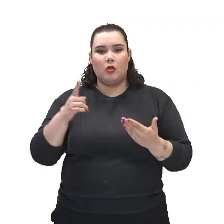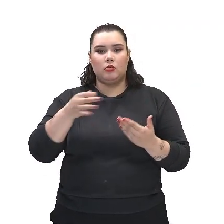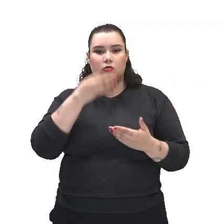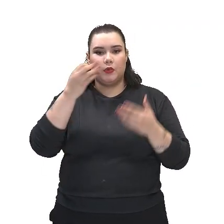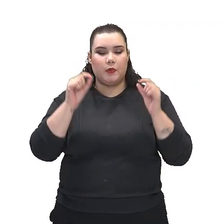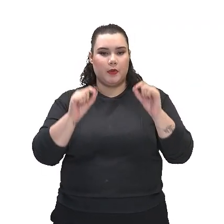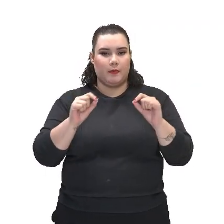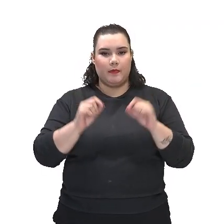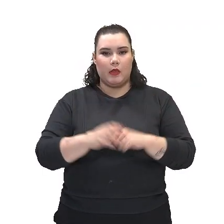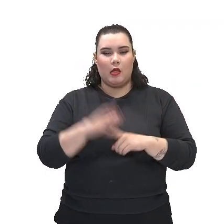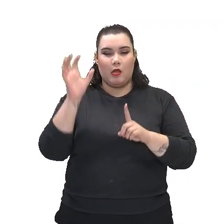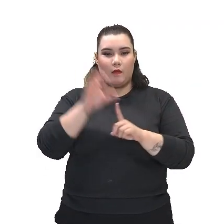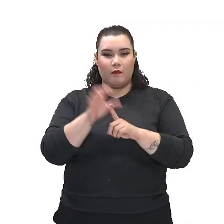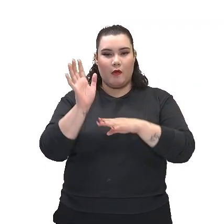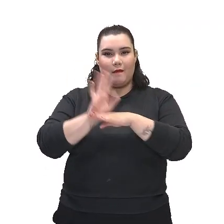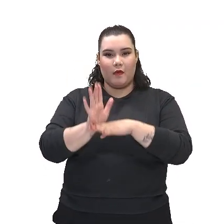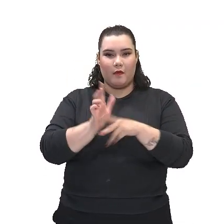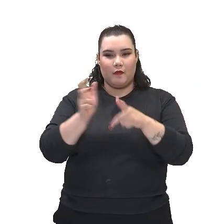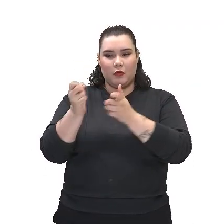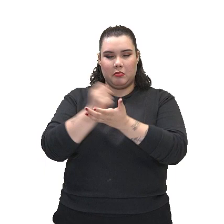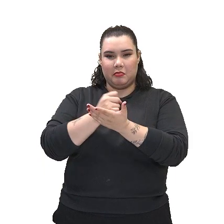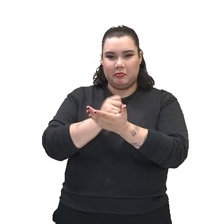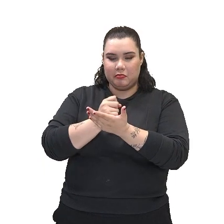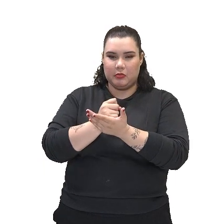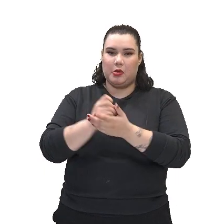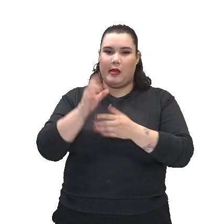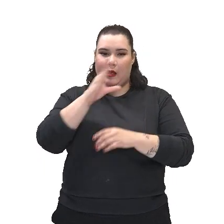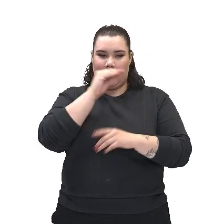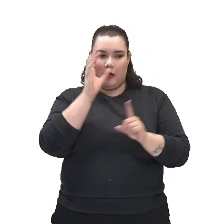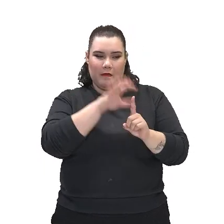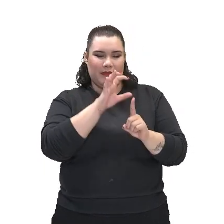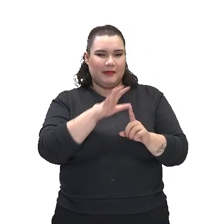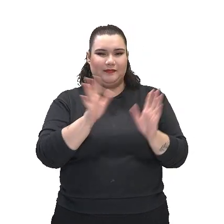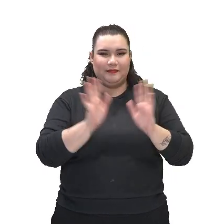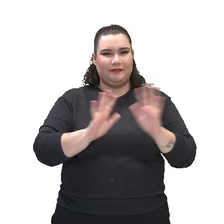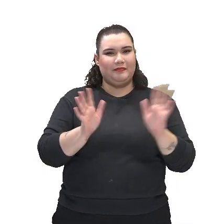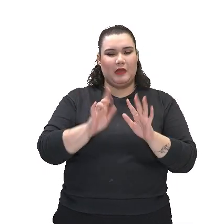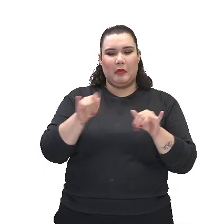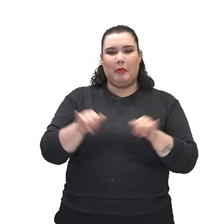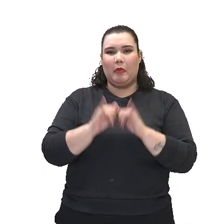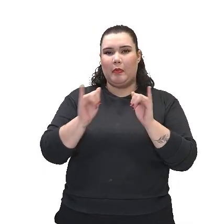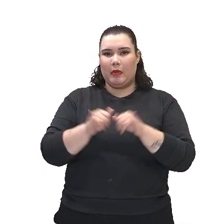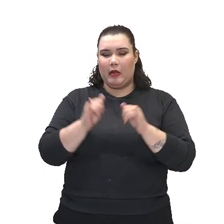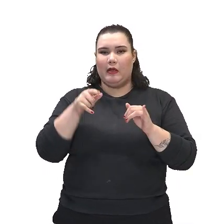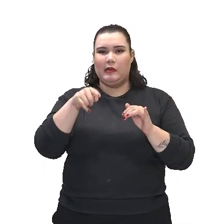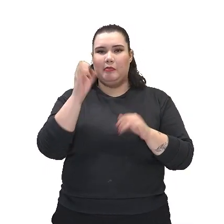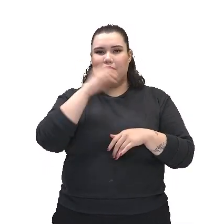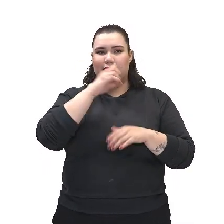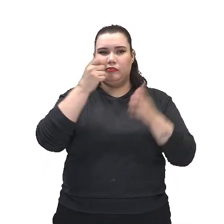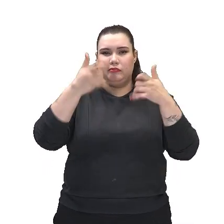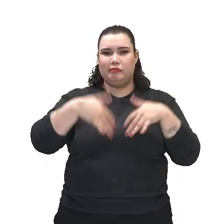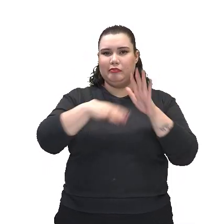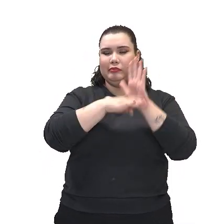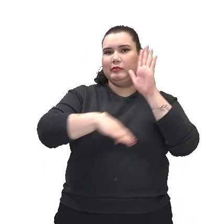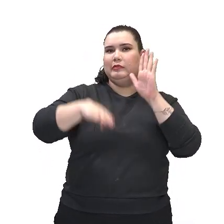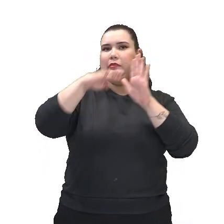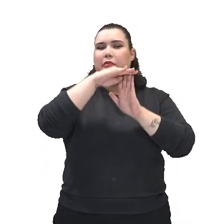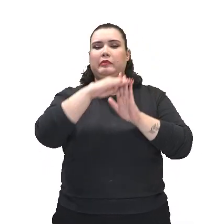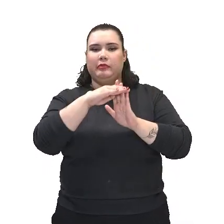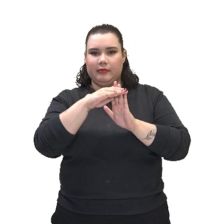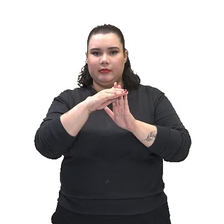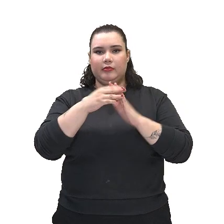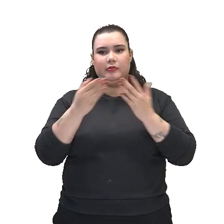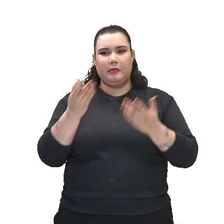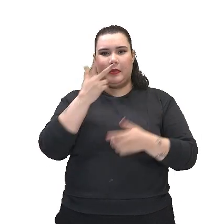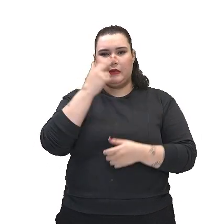a influência de filmes e videogames violentos sobre as crianças é exagerada. Então ele acredita que isso é um exagero, que isso